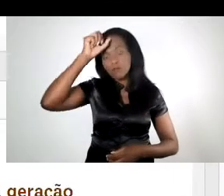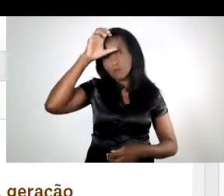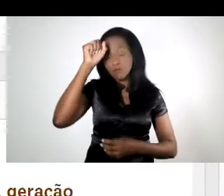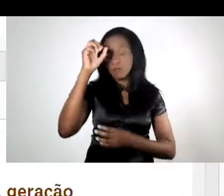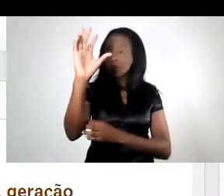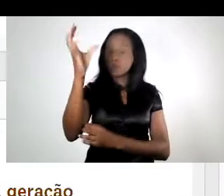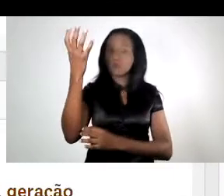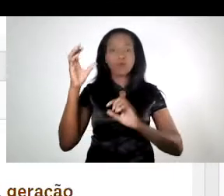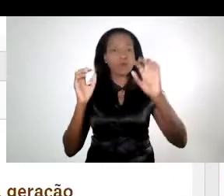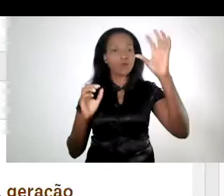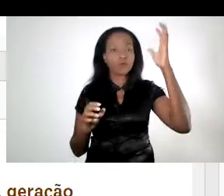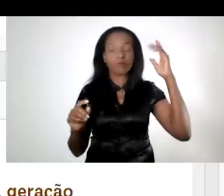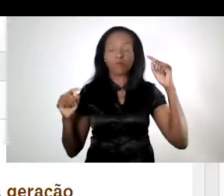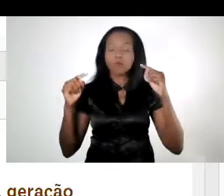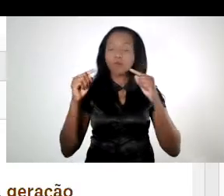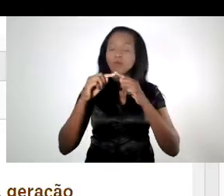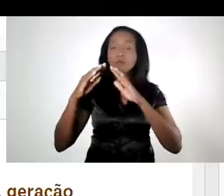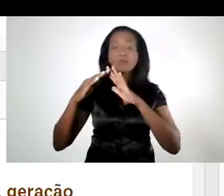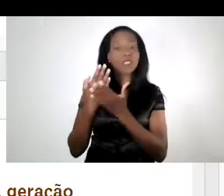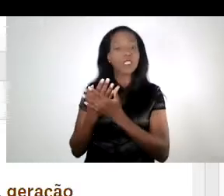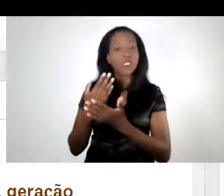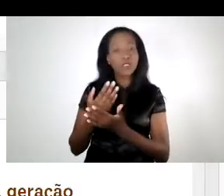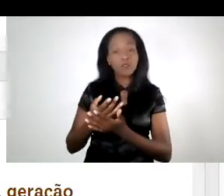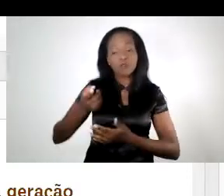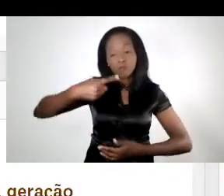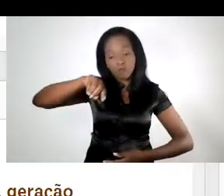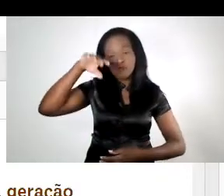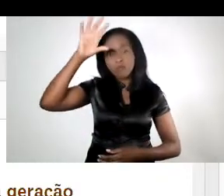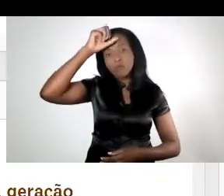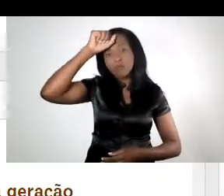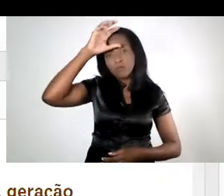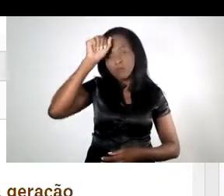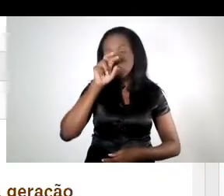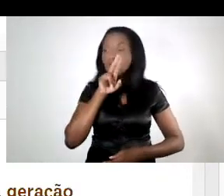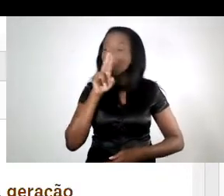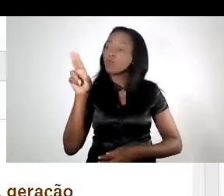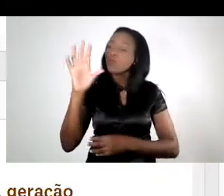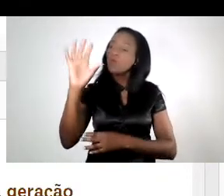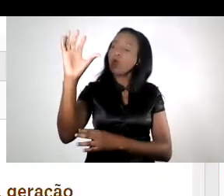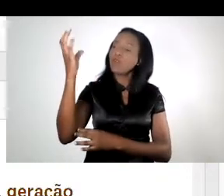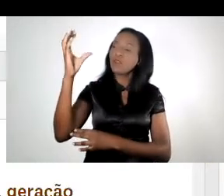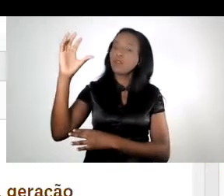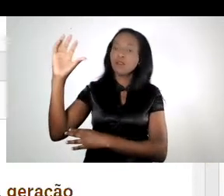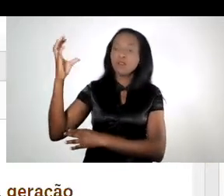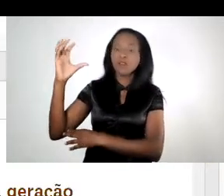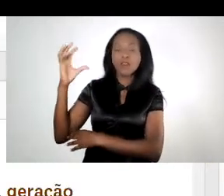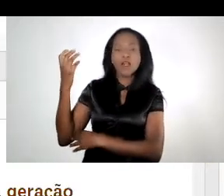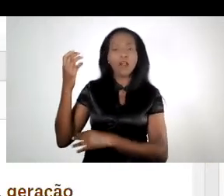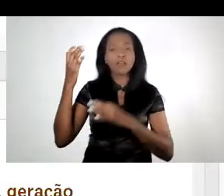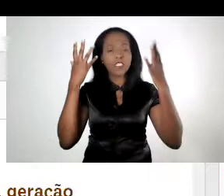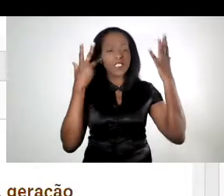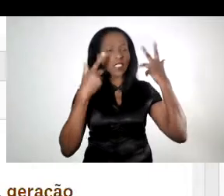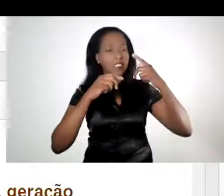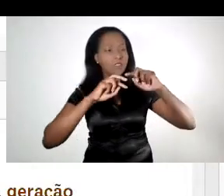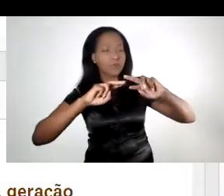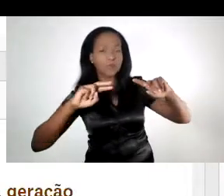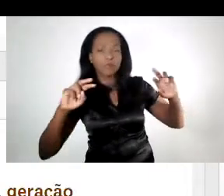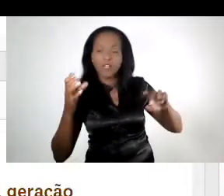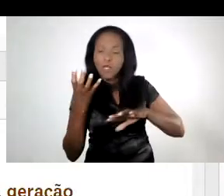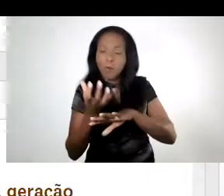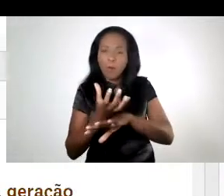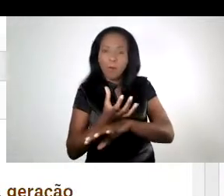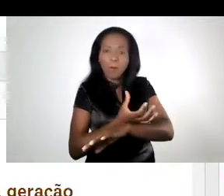é a nossa escola. Aprendemos os nomes das árvores, dos bichos, das plantas,